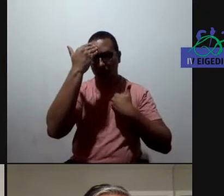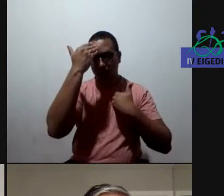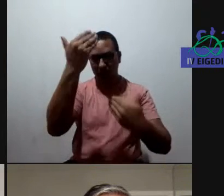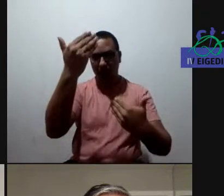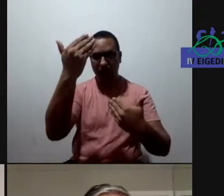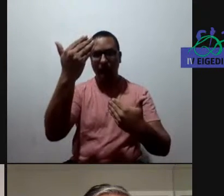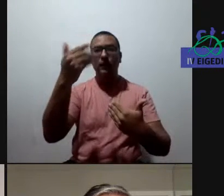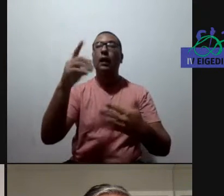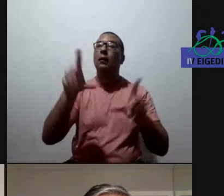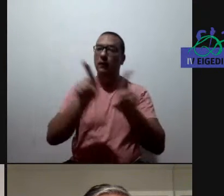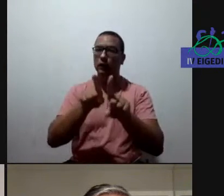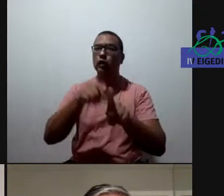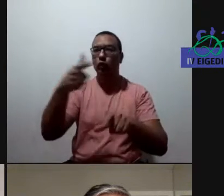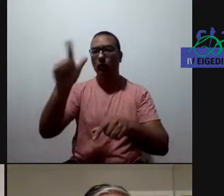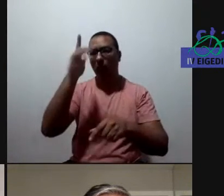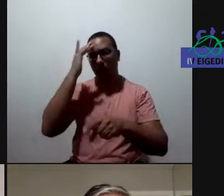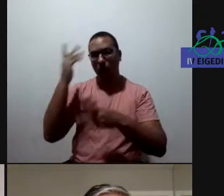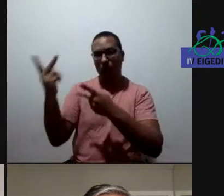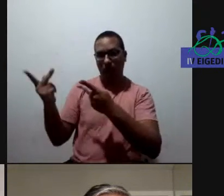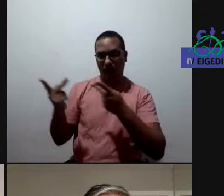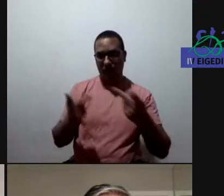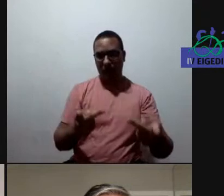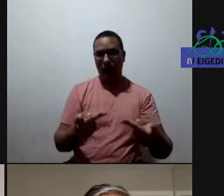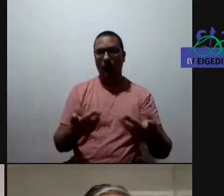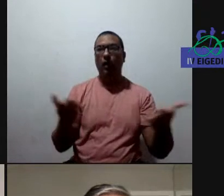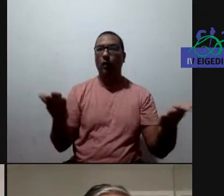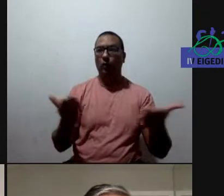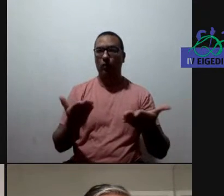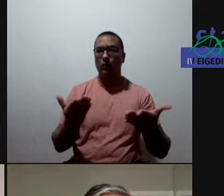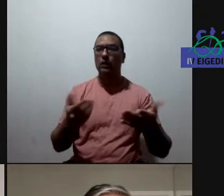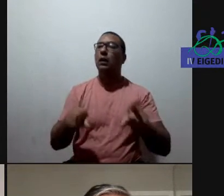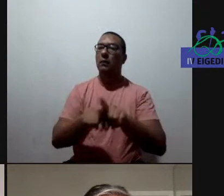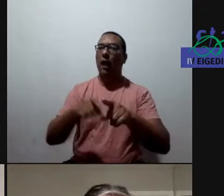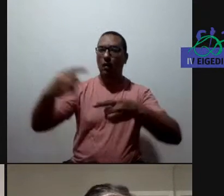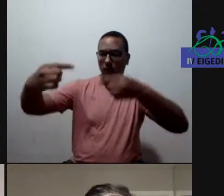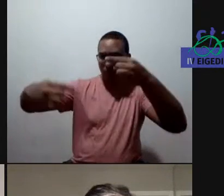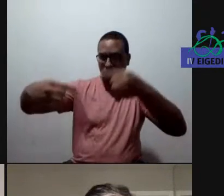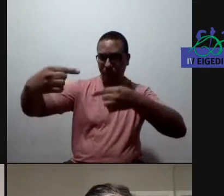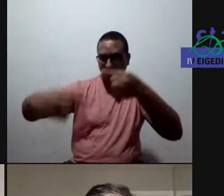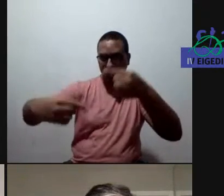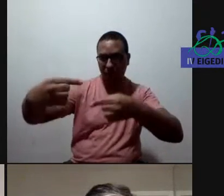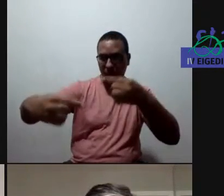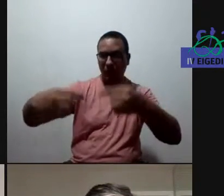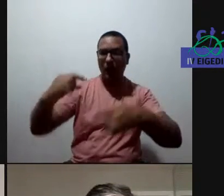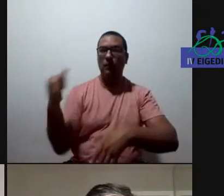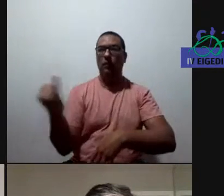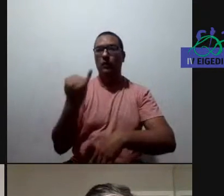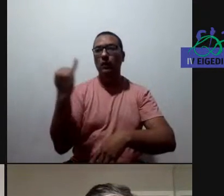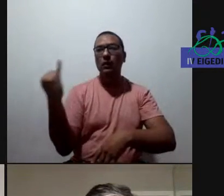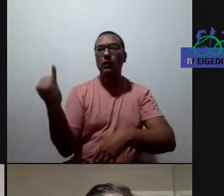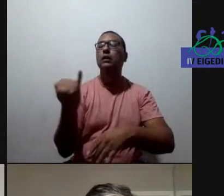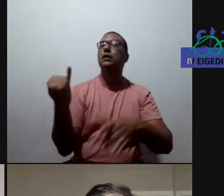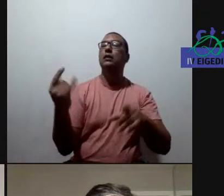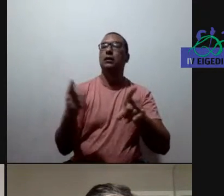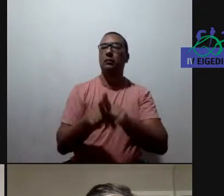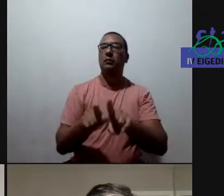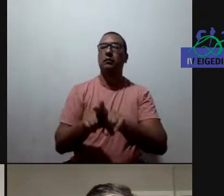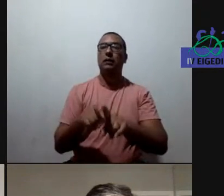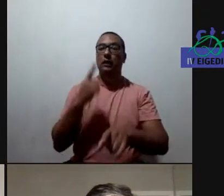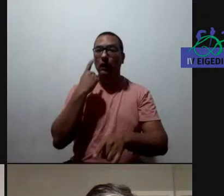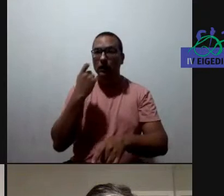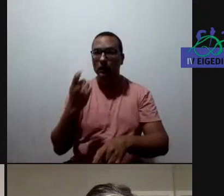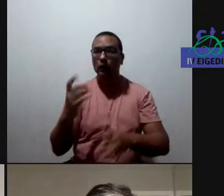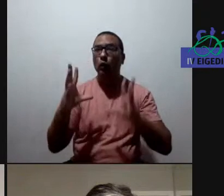novamente aos convidados, né, por propiciar essa discussão tão importante e necessária para todos